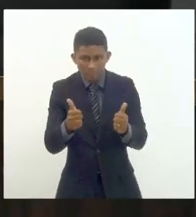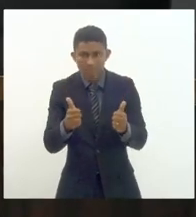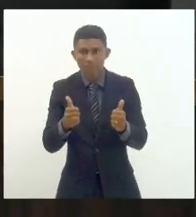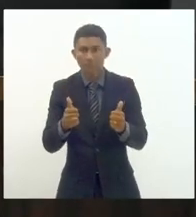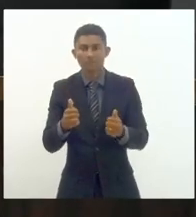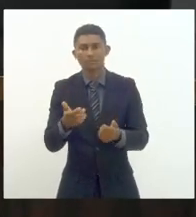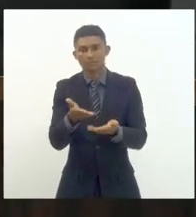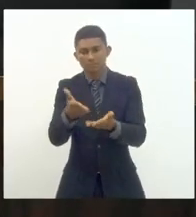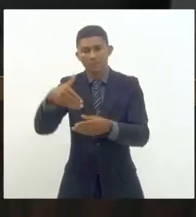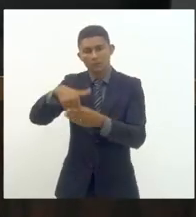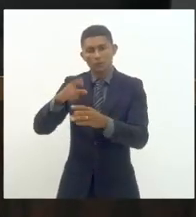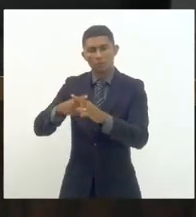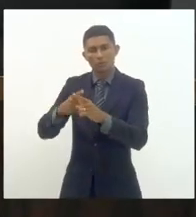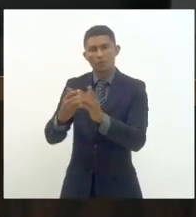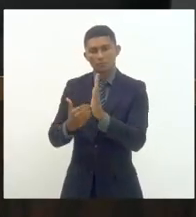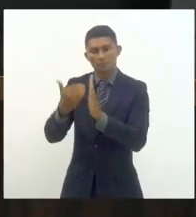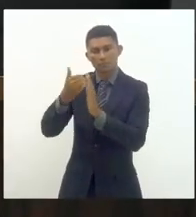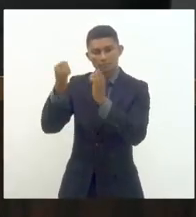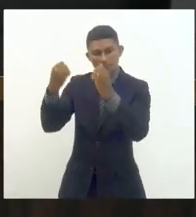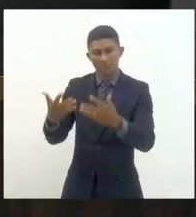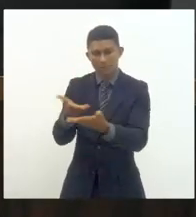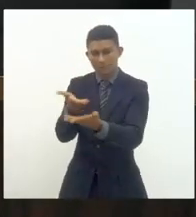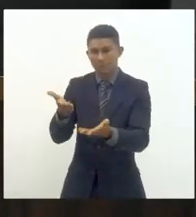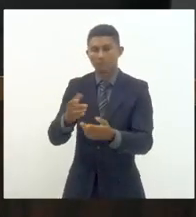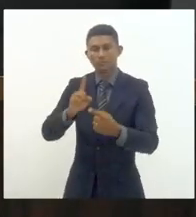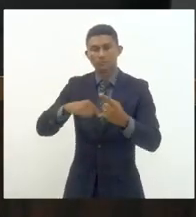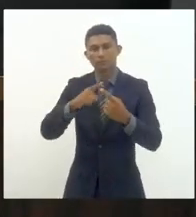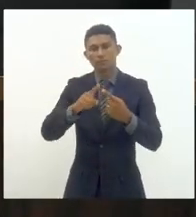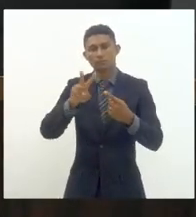vai abrir para declaração de voto, deputado Valdeque, deputado